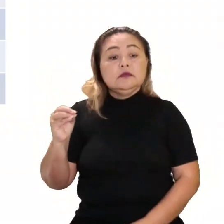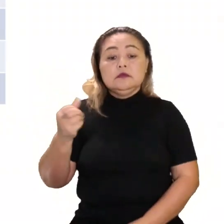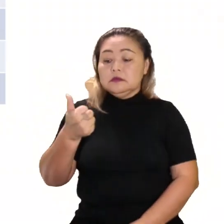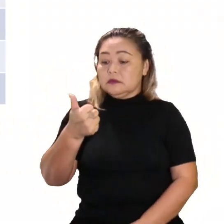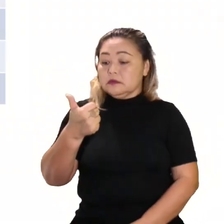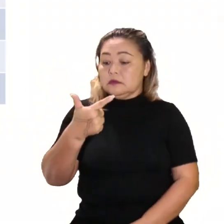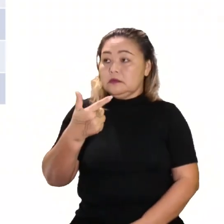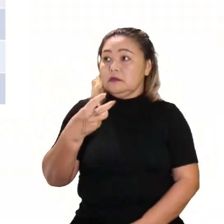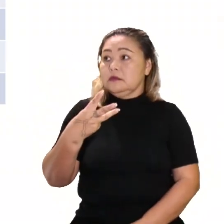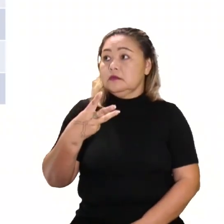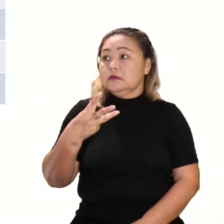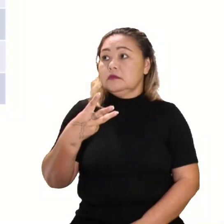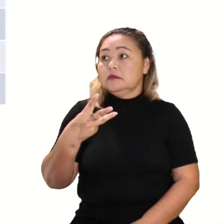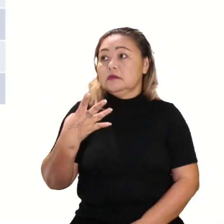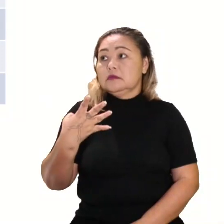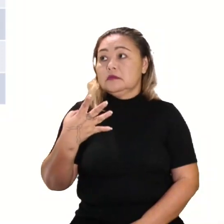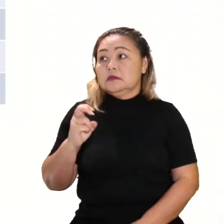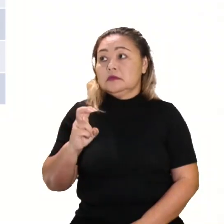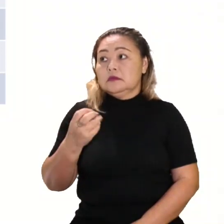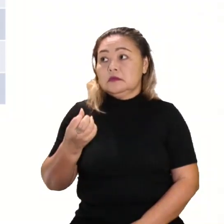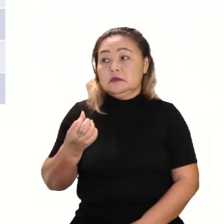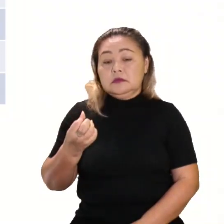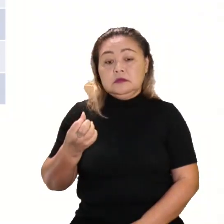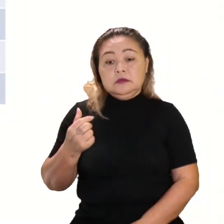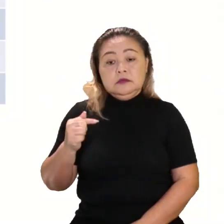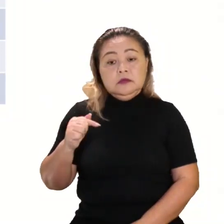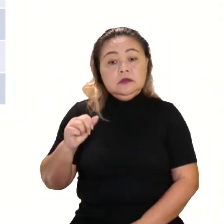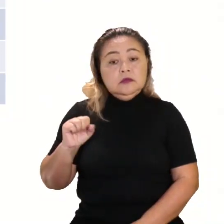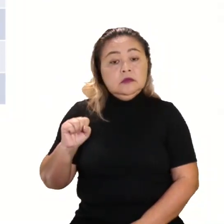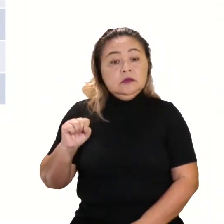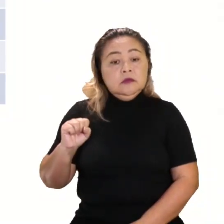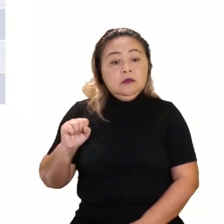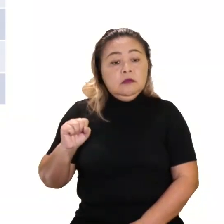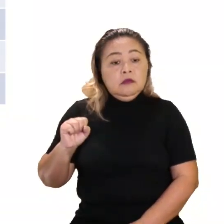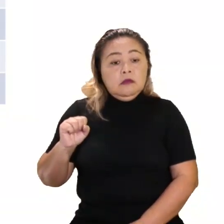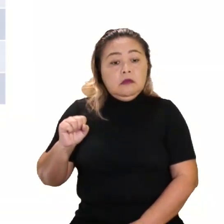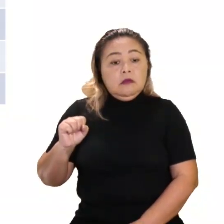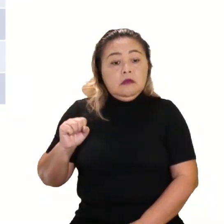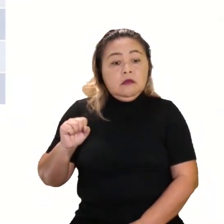1, 2, 3, 4, 5, 6, 7, 8.